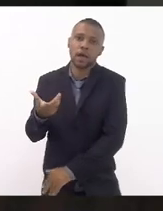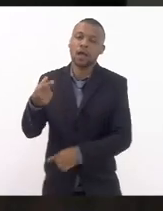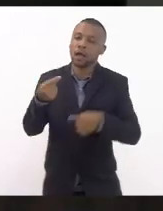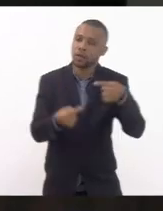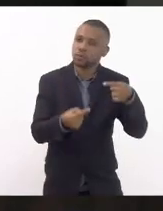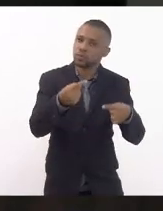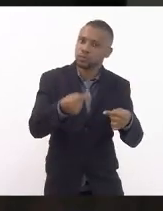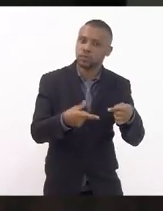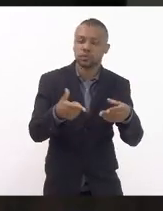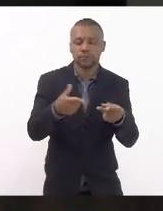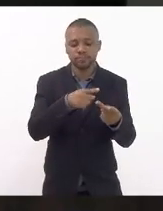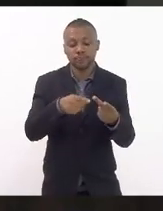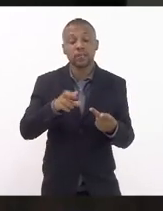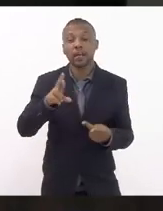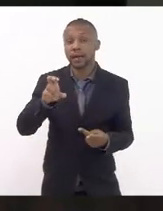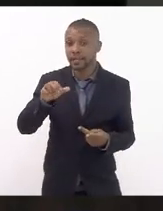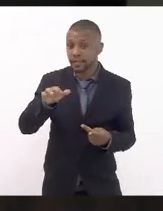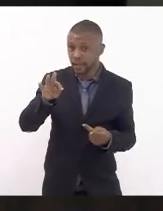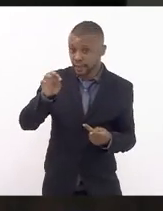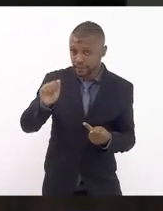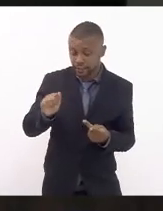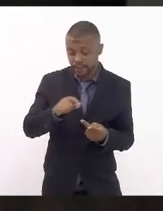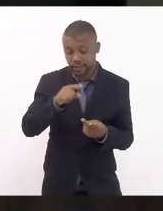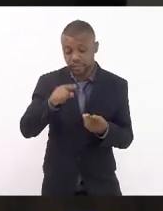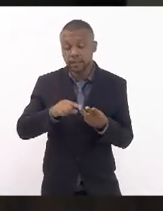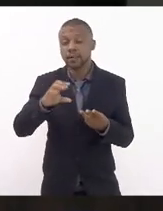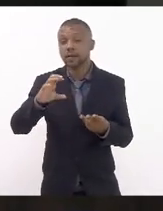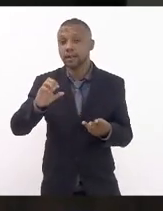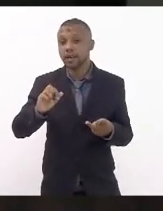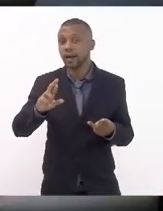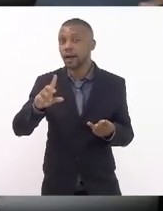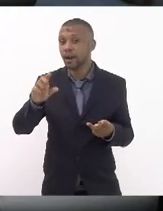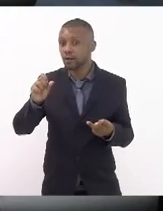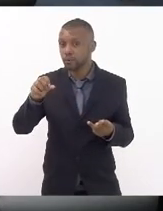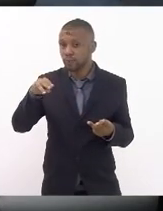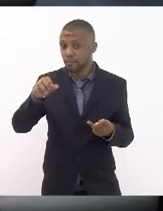Deputada Renata, em seguida a enfermeira, depois o deputado Carlos Macedo.